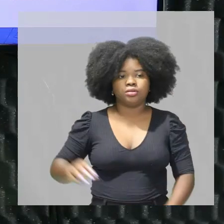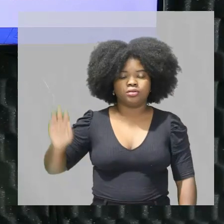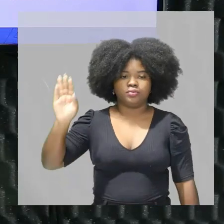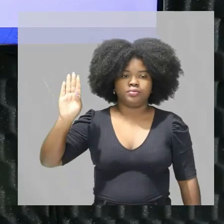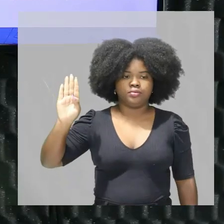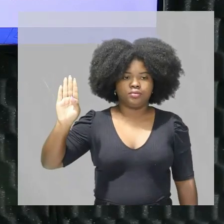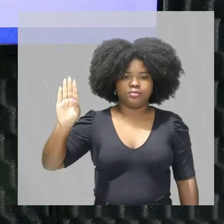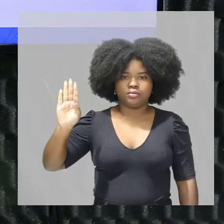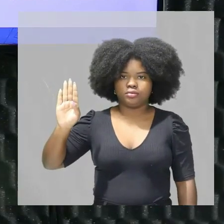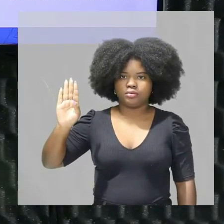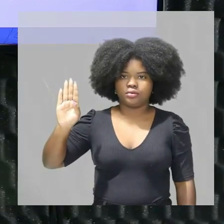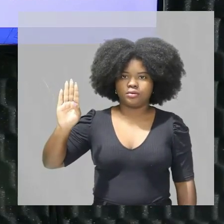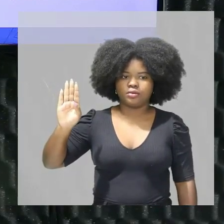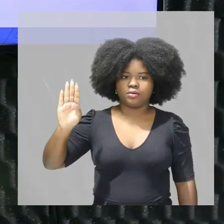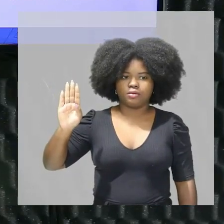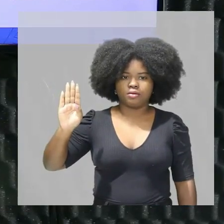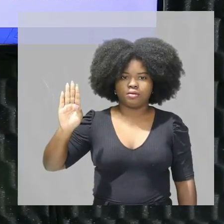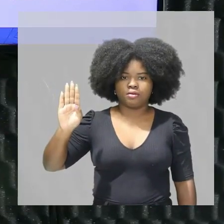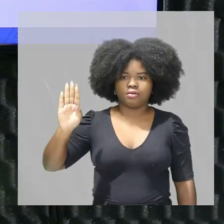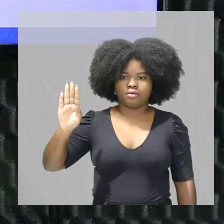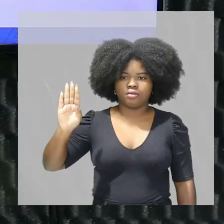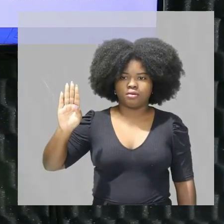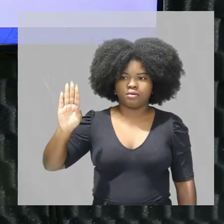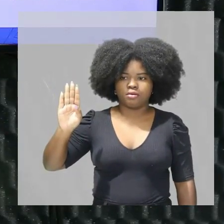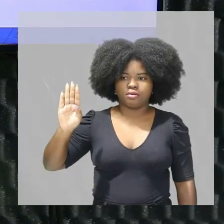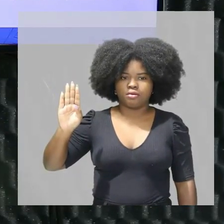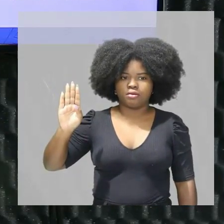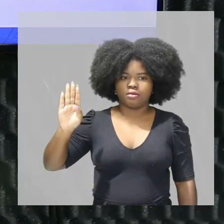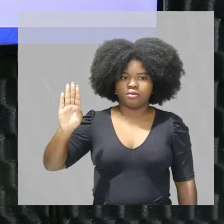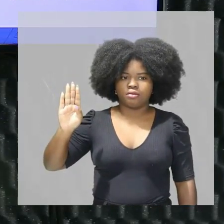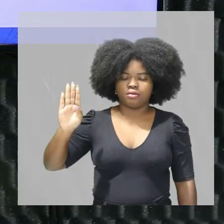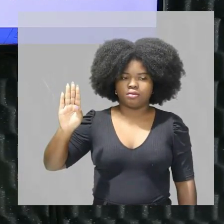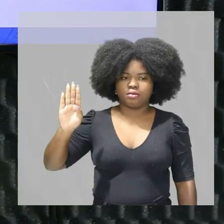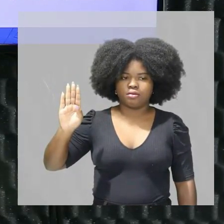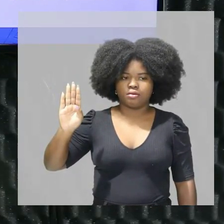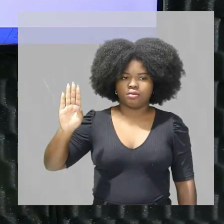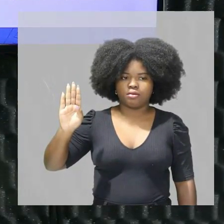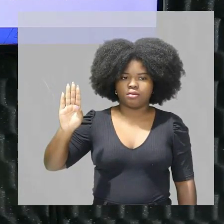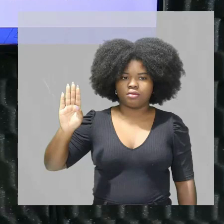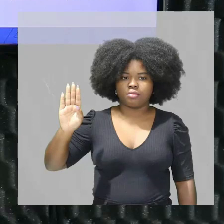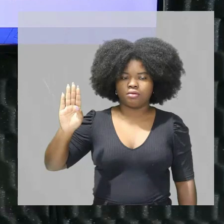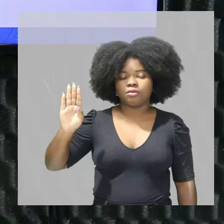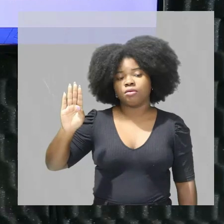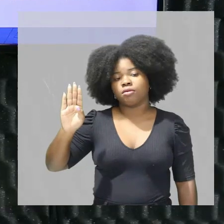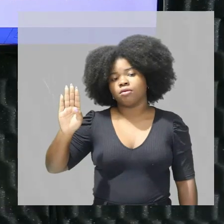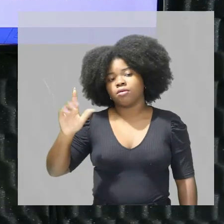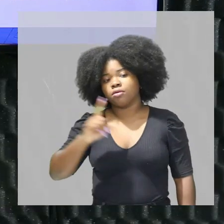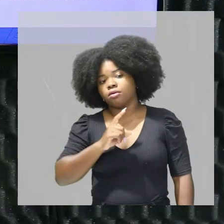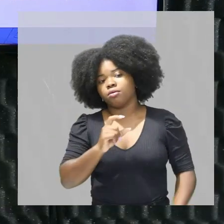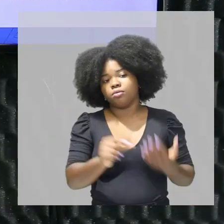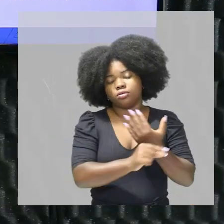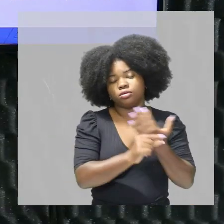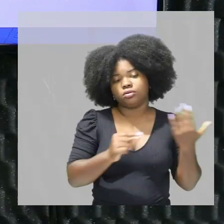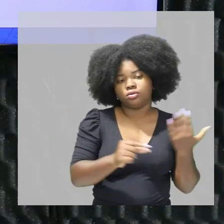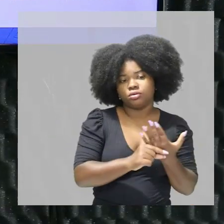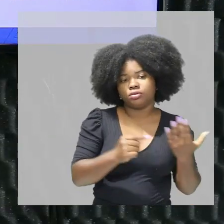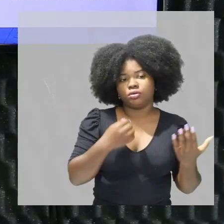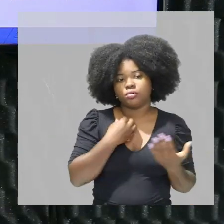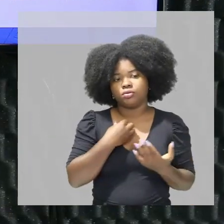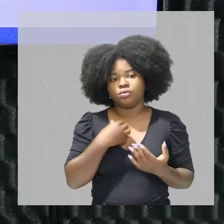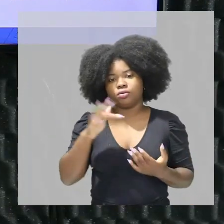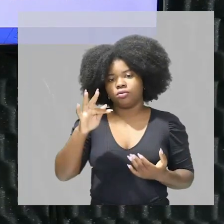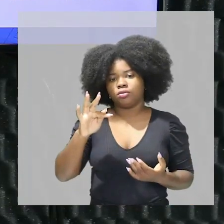falsificacionismo ao corpo ali nós podemos citar como um dos autores que vai